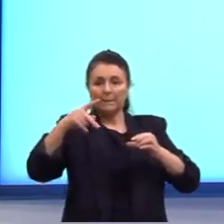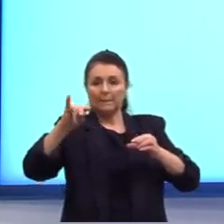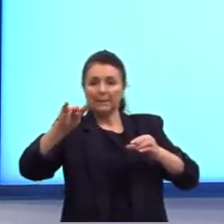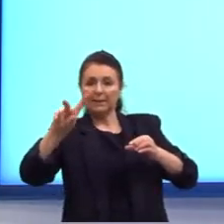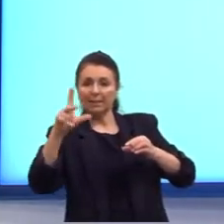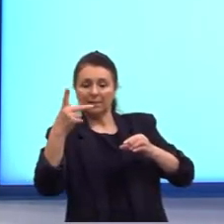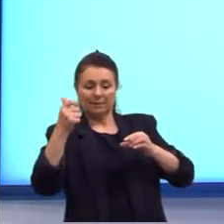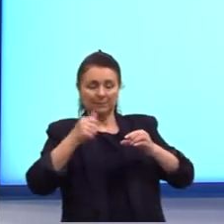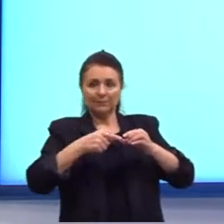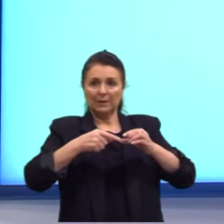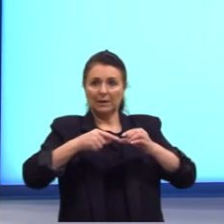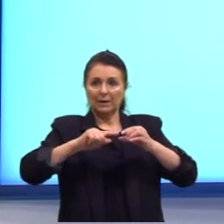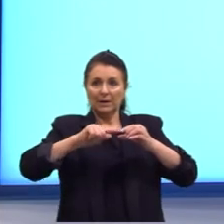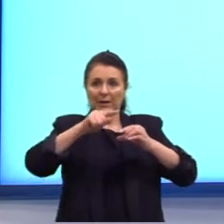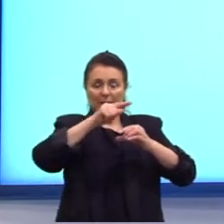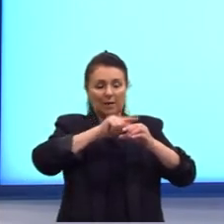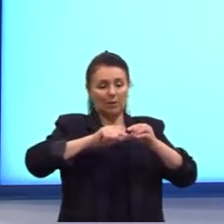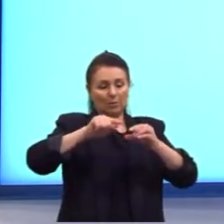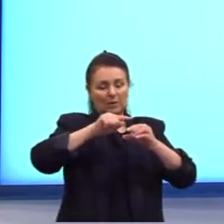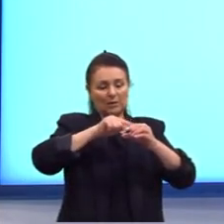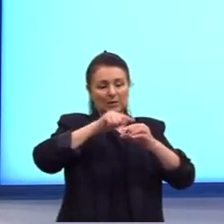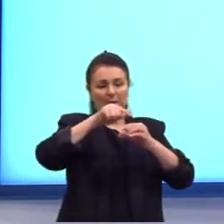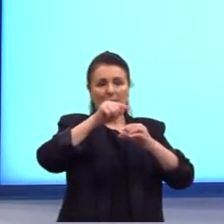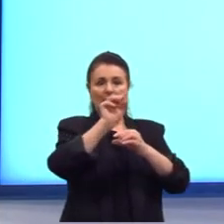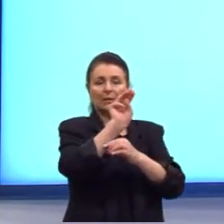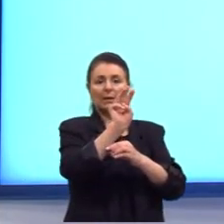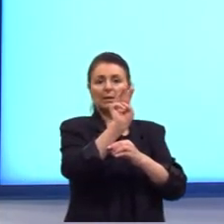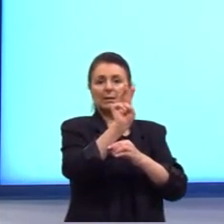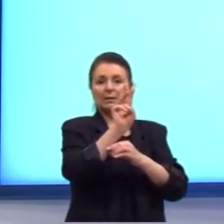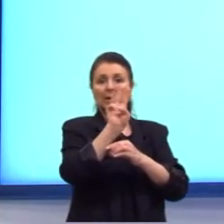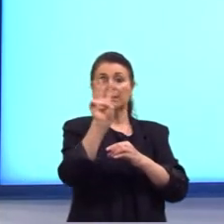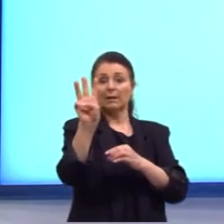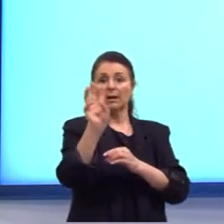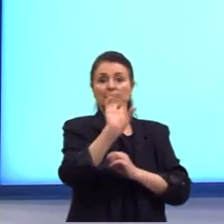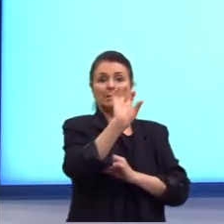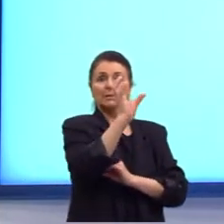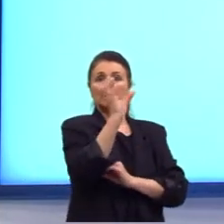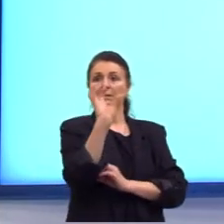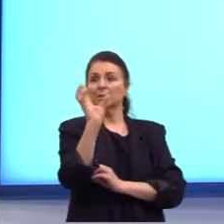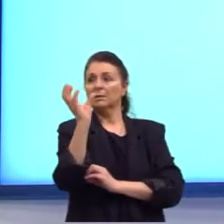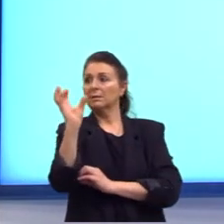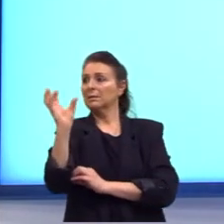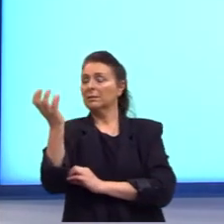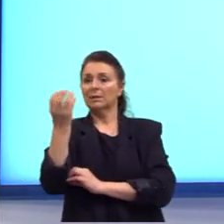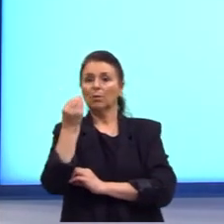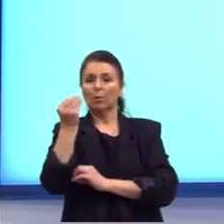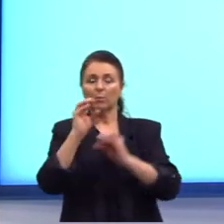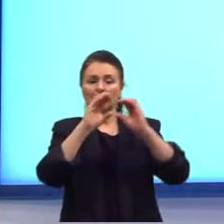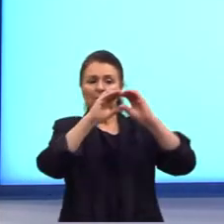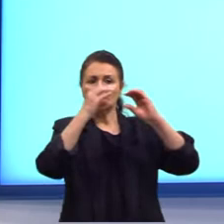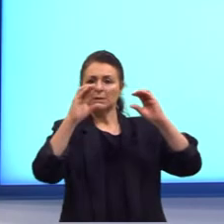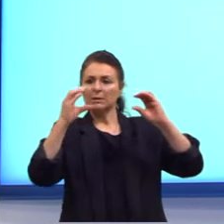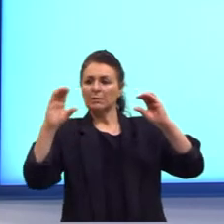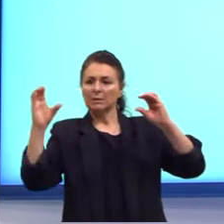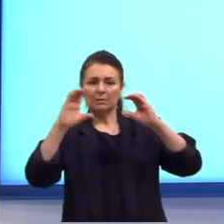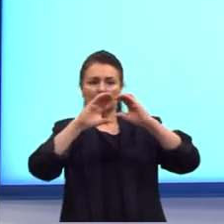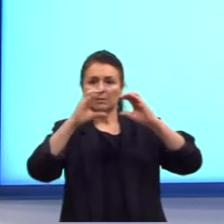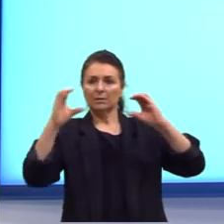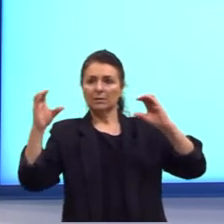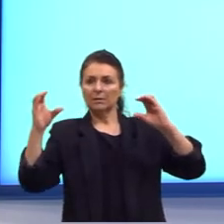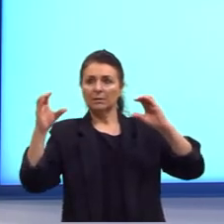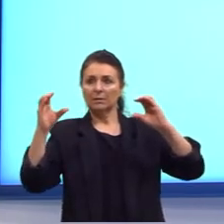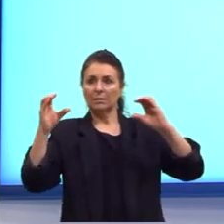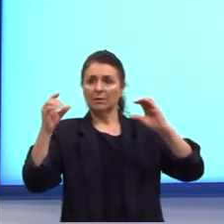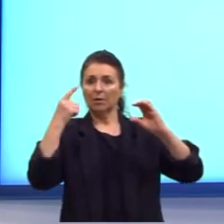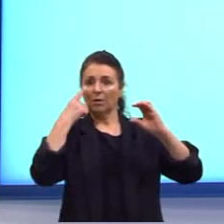caso aqui a gente tem uma chave né E aqui três lâmpadas como que a gente desenha isso em forma de circuito a gente pode